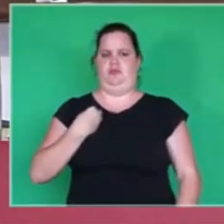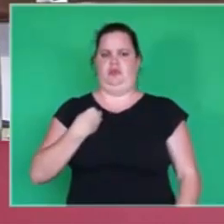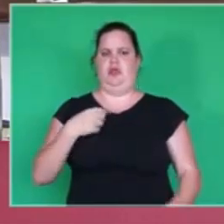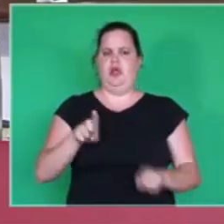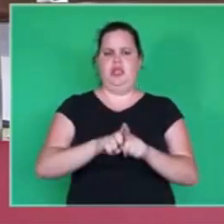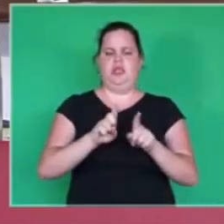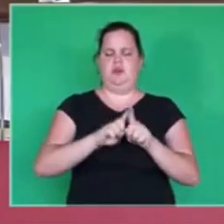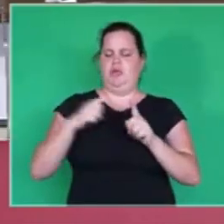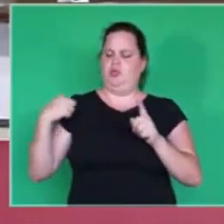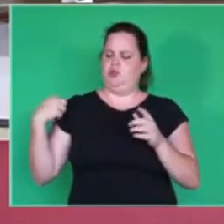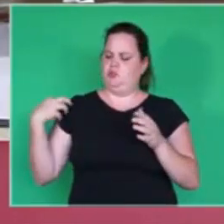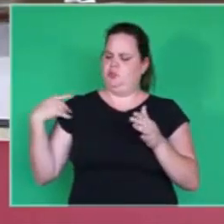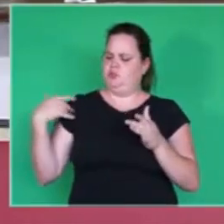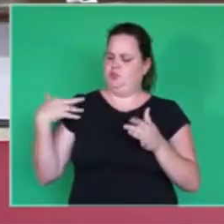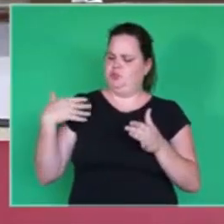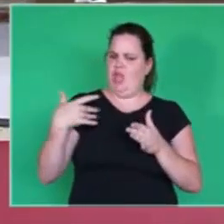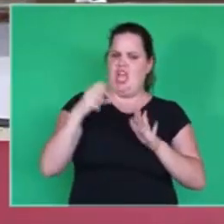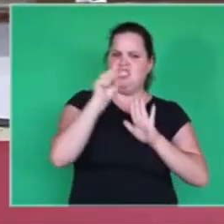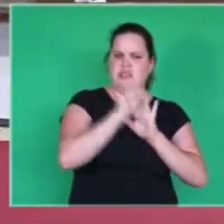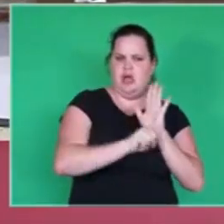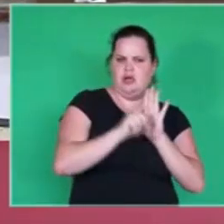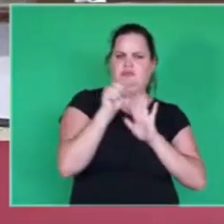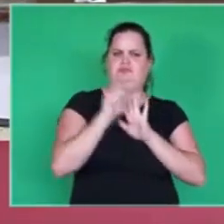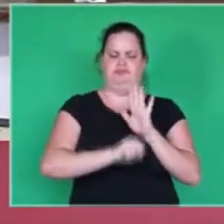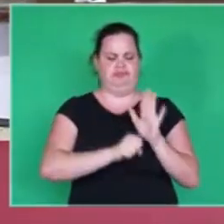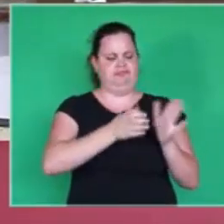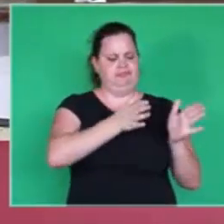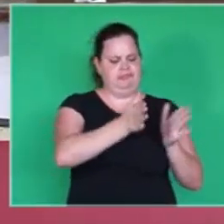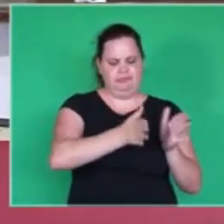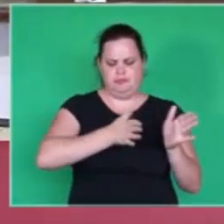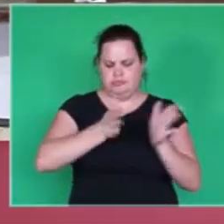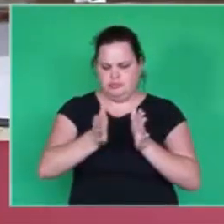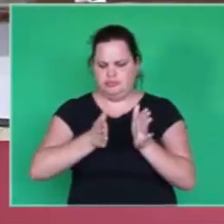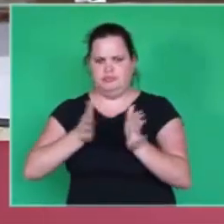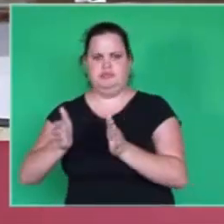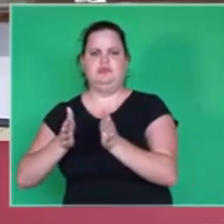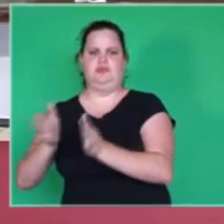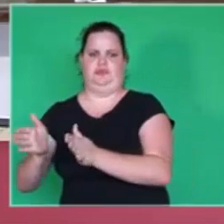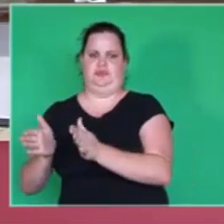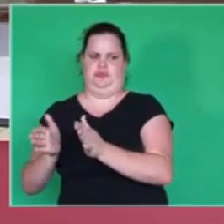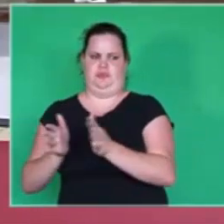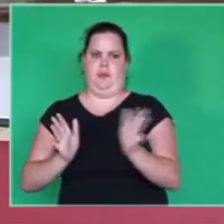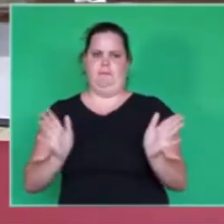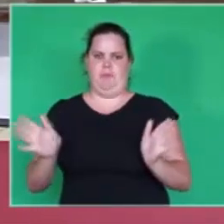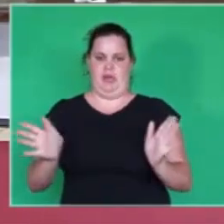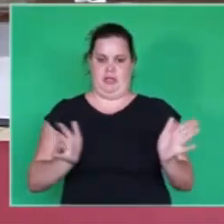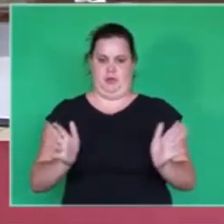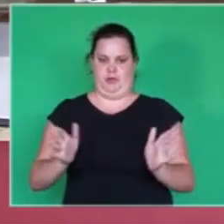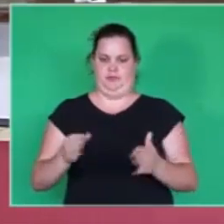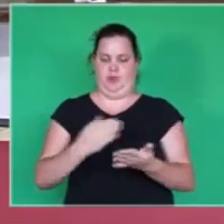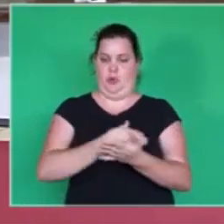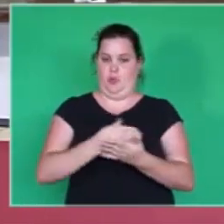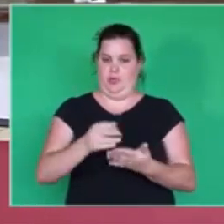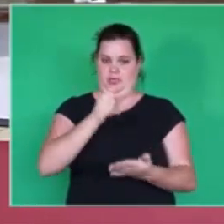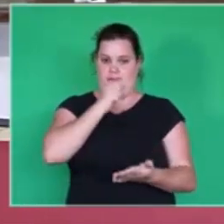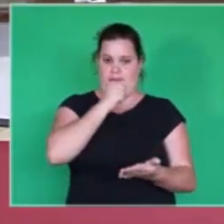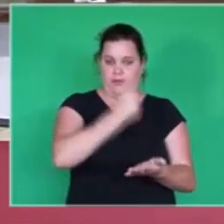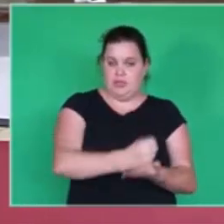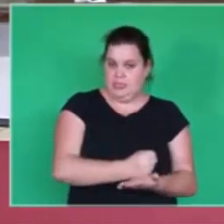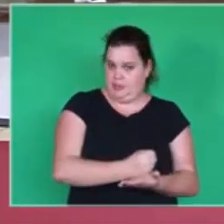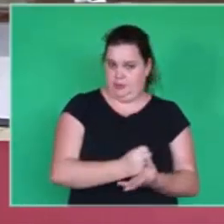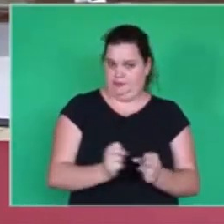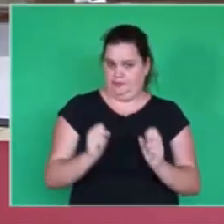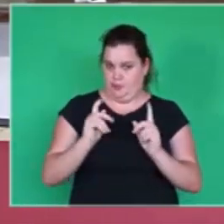séculos, os acontecimentos, e vamos começar pelo Velho Testamento. No